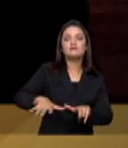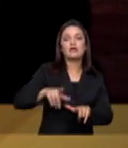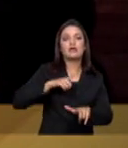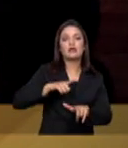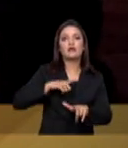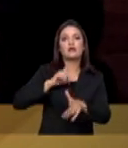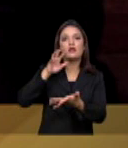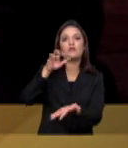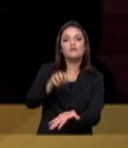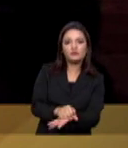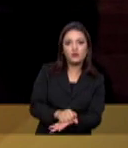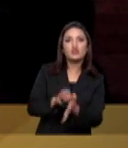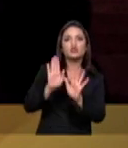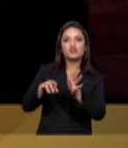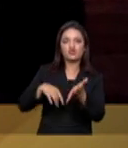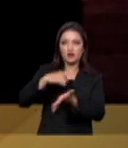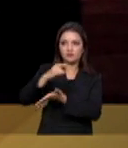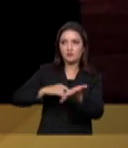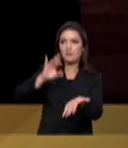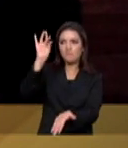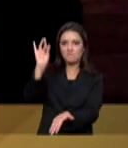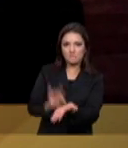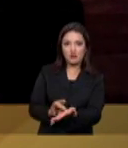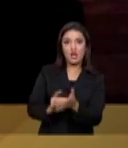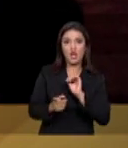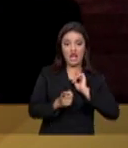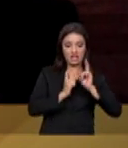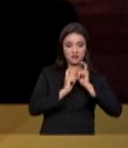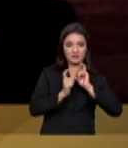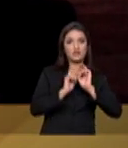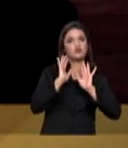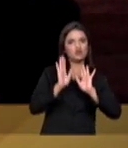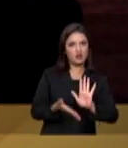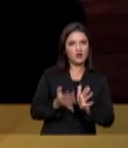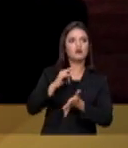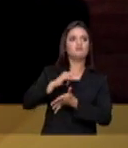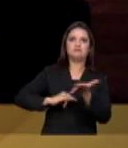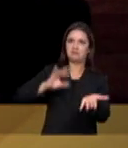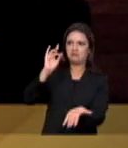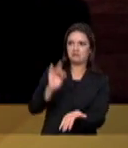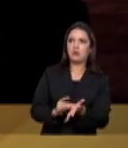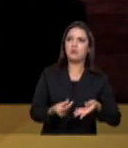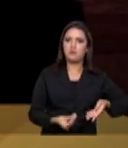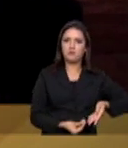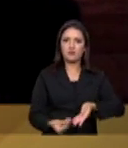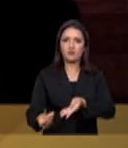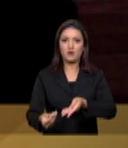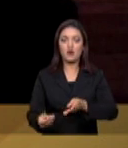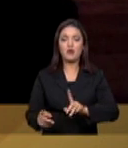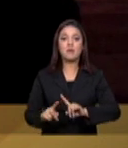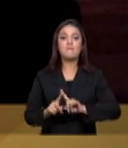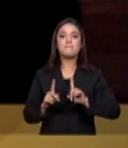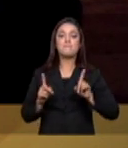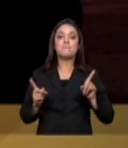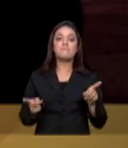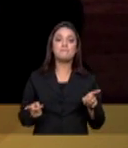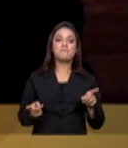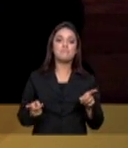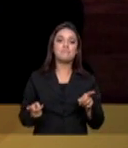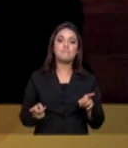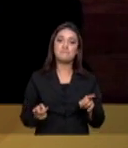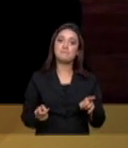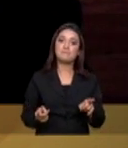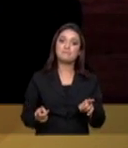tradicional reconhecida administrativa mesmo mas que vença